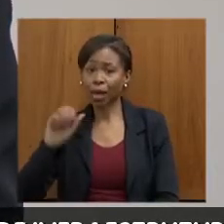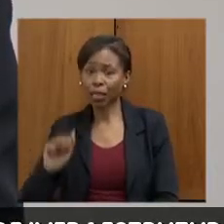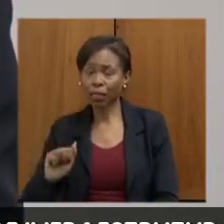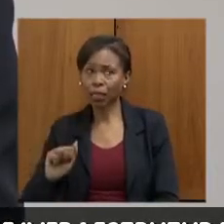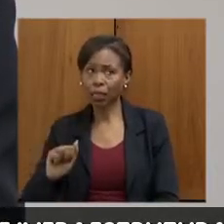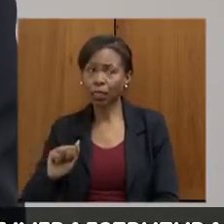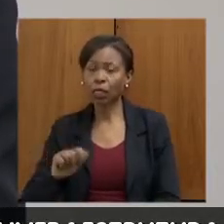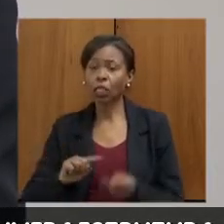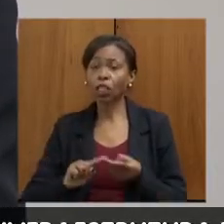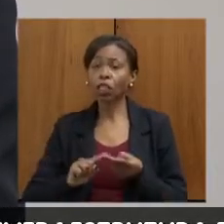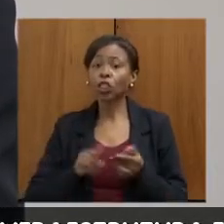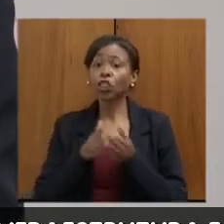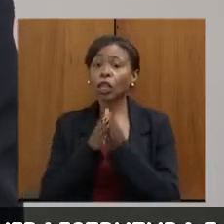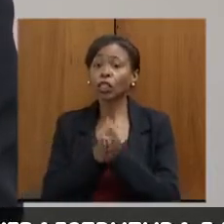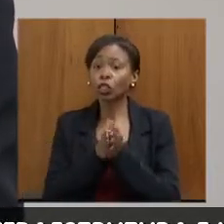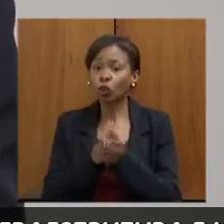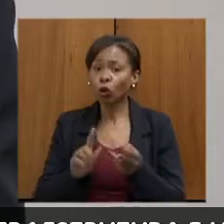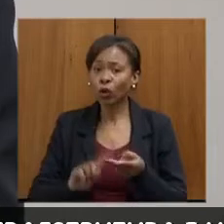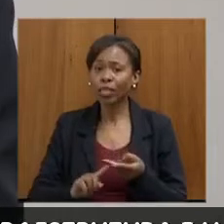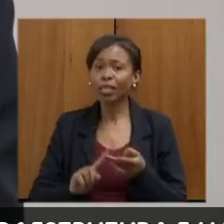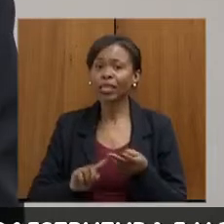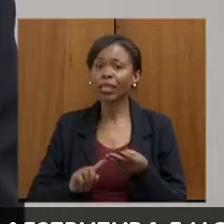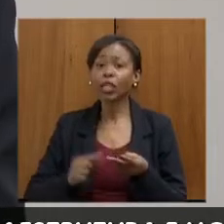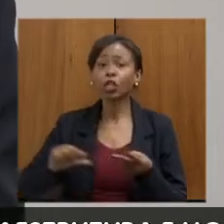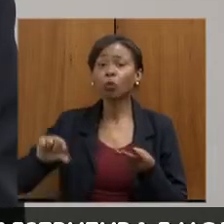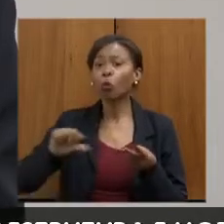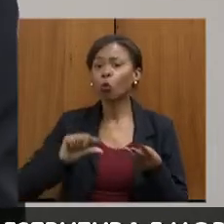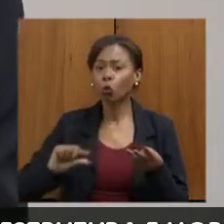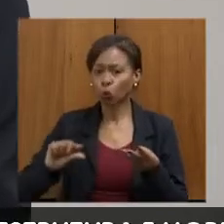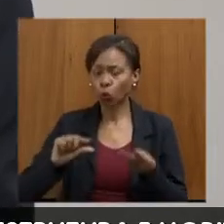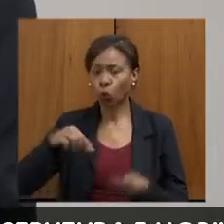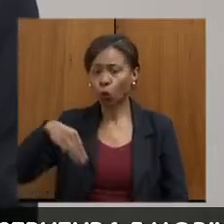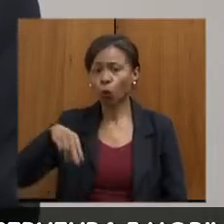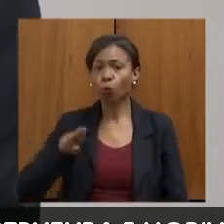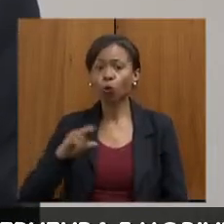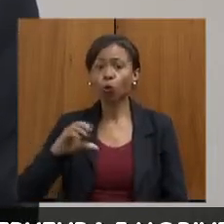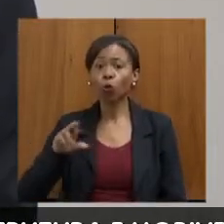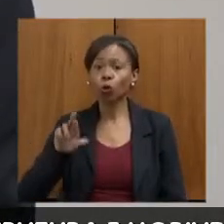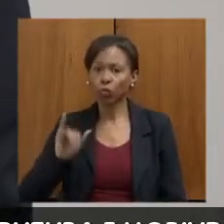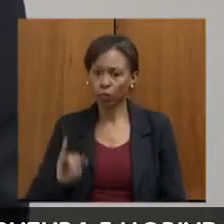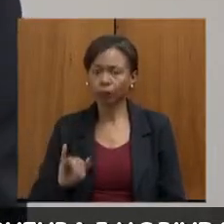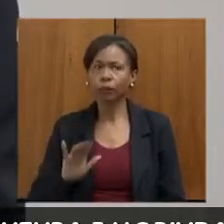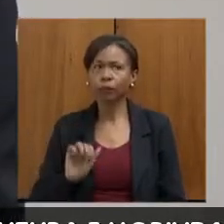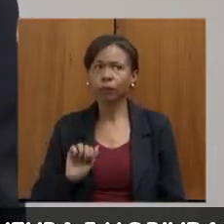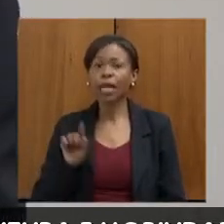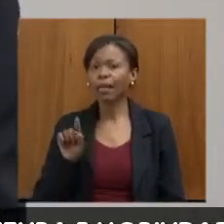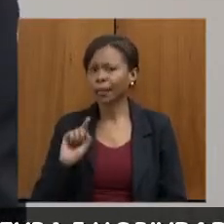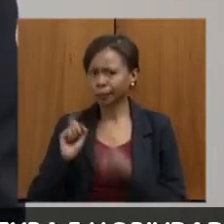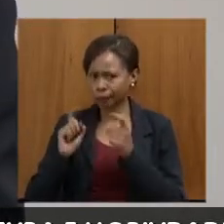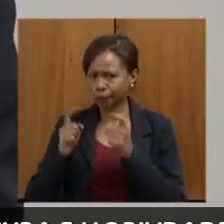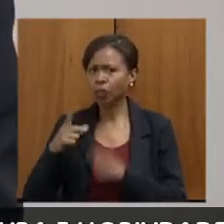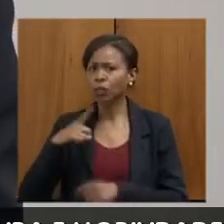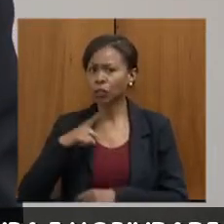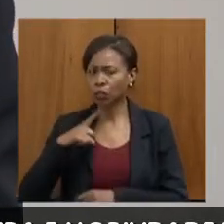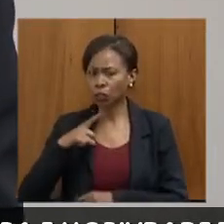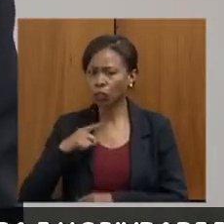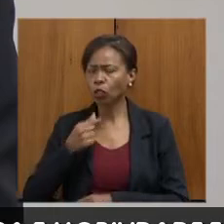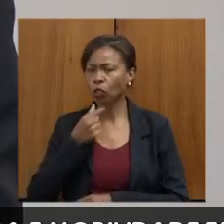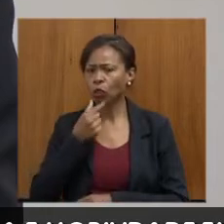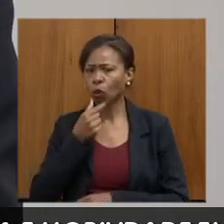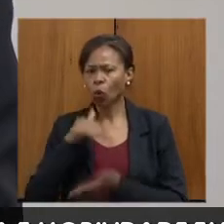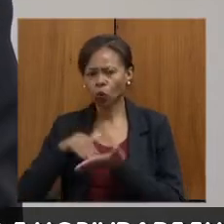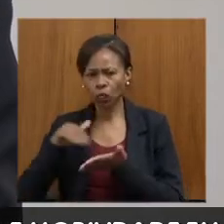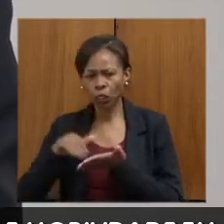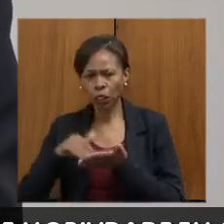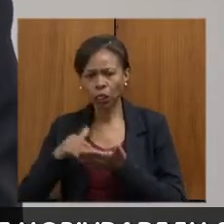Mucuri estava inclusive na reunião um representante da secretaria de desenvolvimento econômico Estava na reunião de